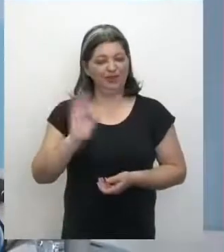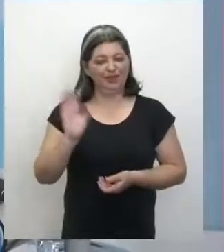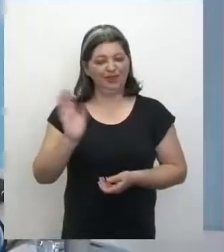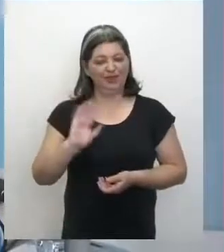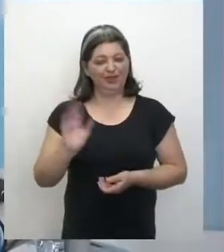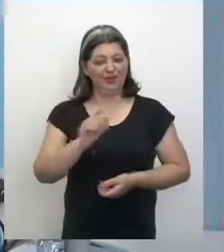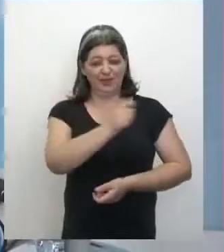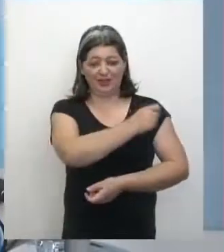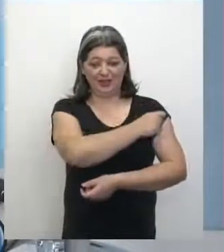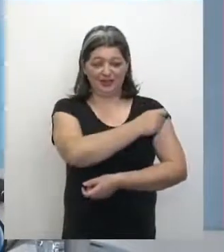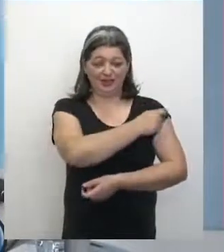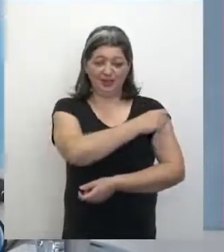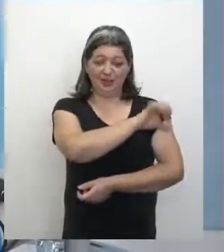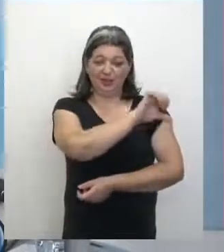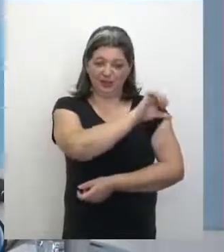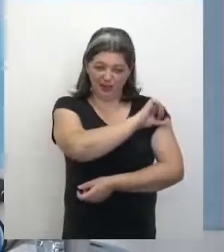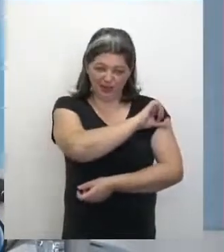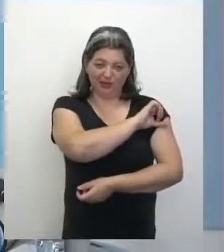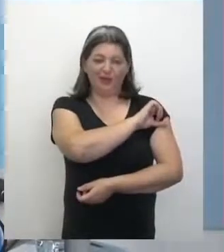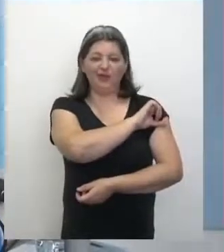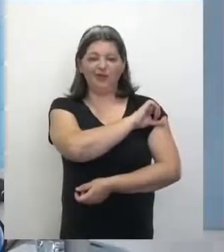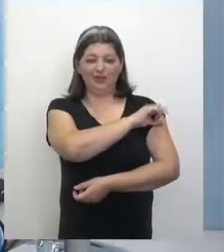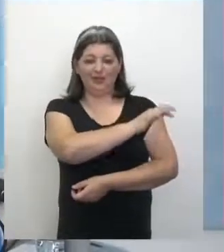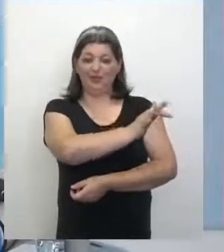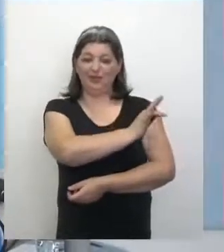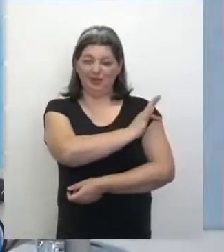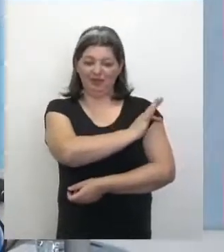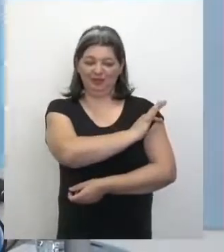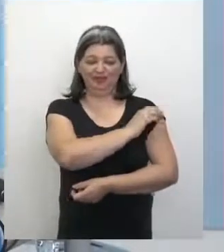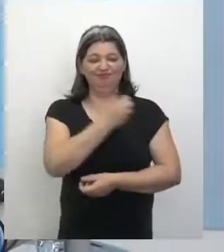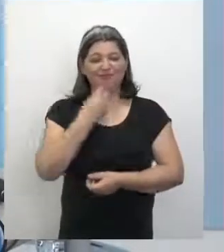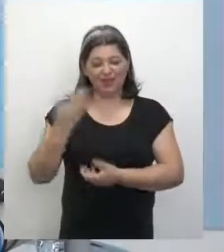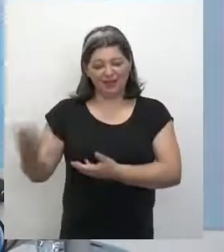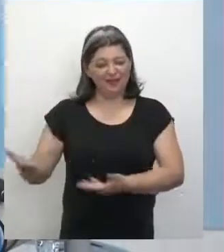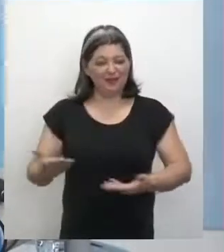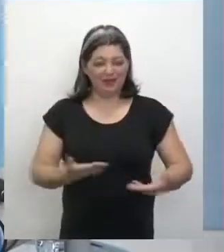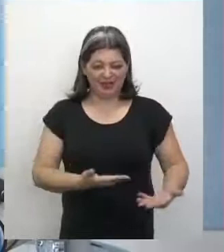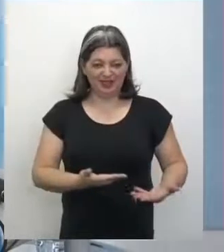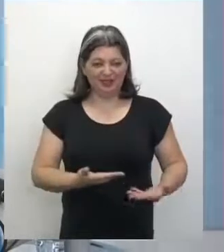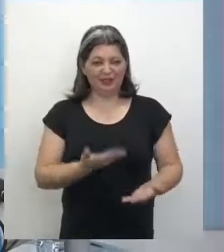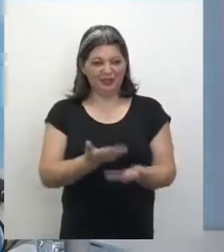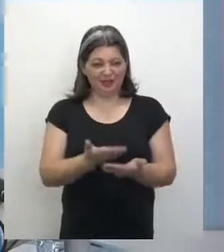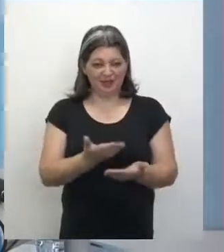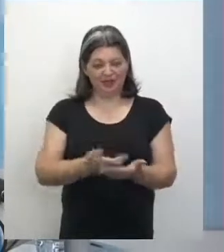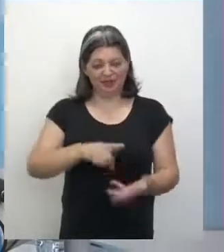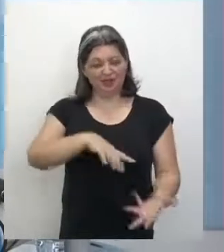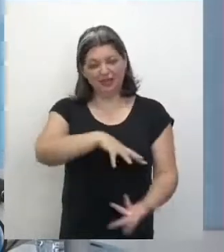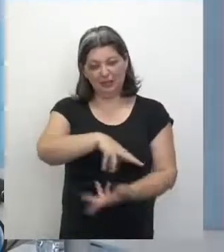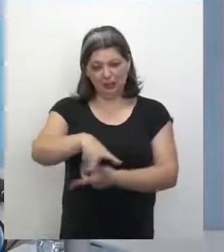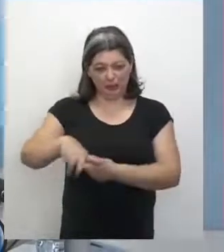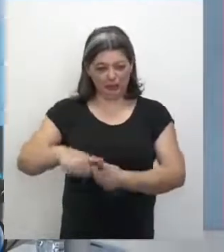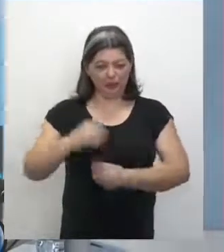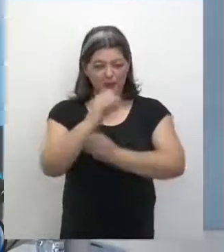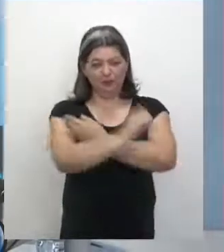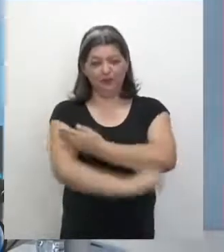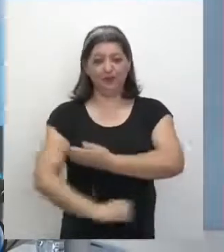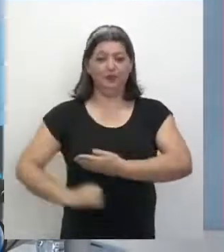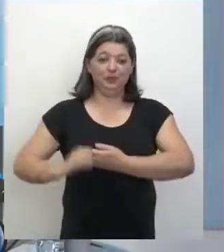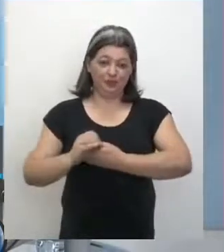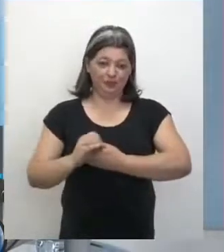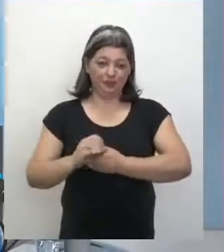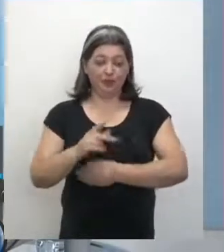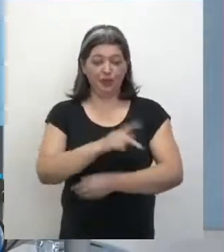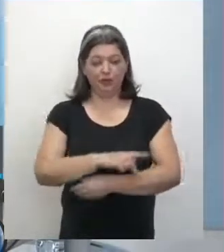Olá, estudantes do 9º ano do Ensino Fundamental. Sejam bem-vindos a mais uma aula de Geografia aqui no Centro de Mídias. Eu